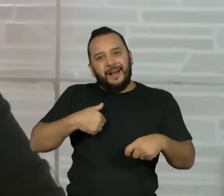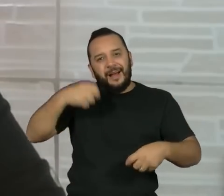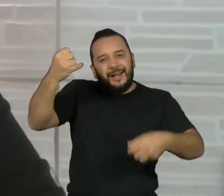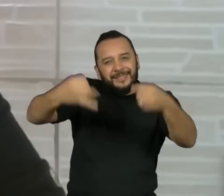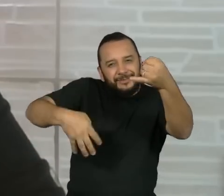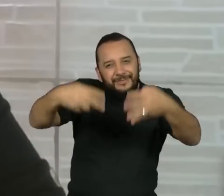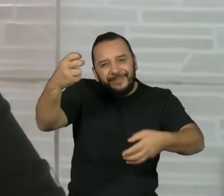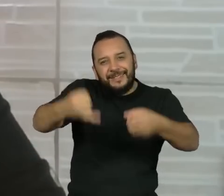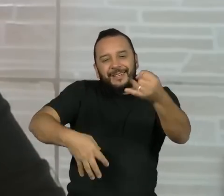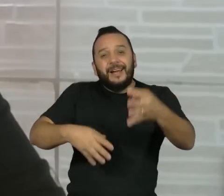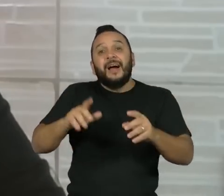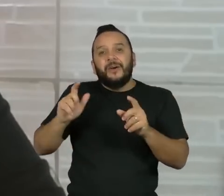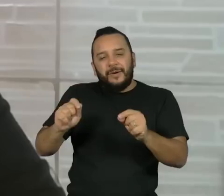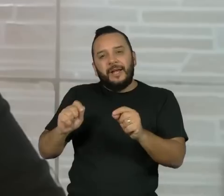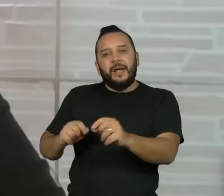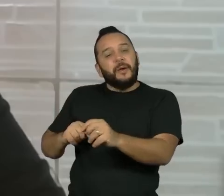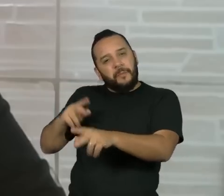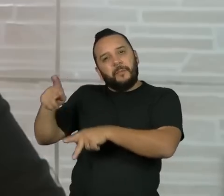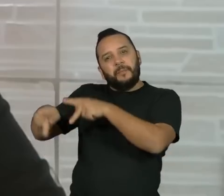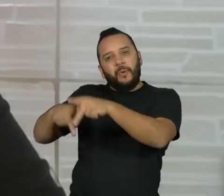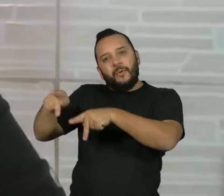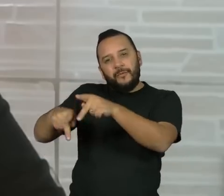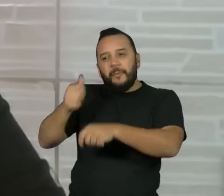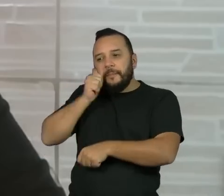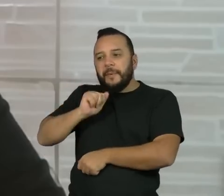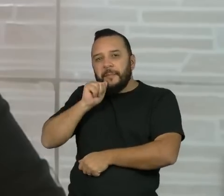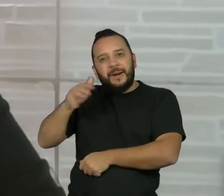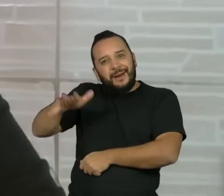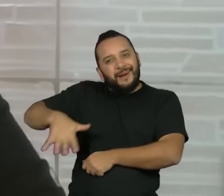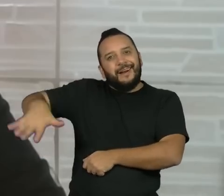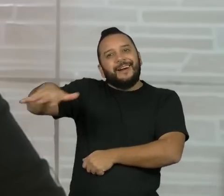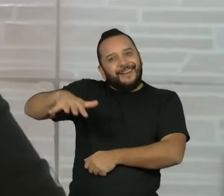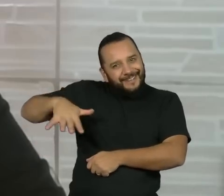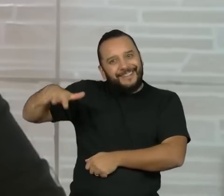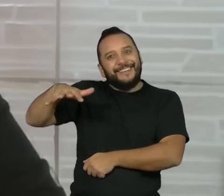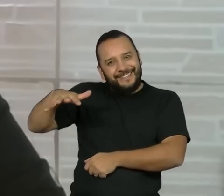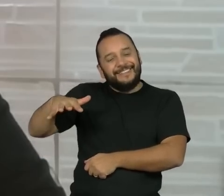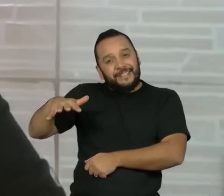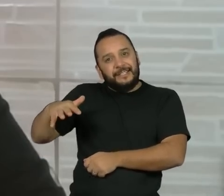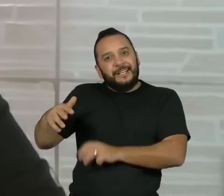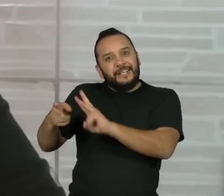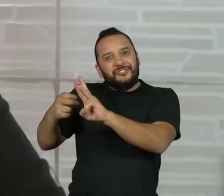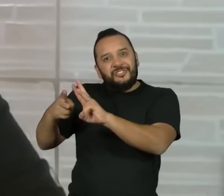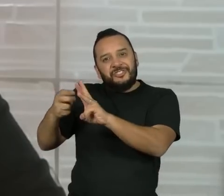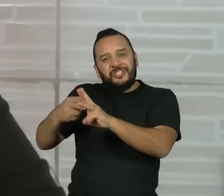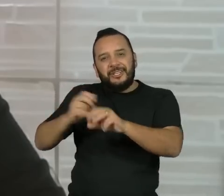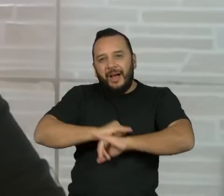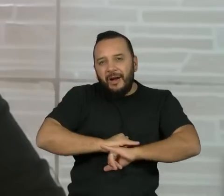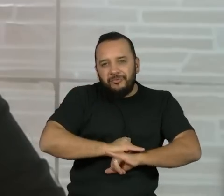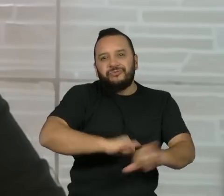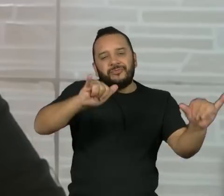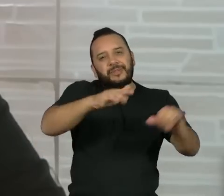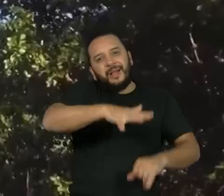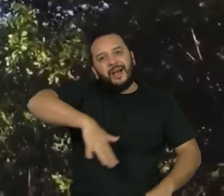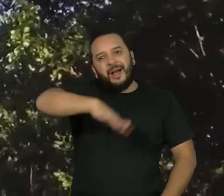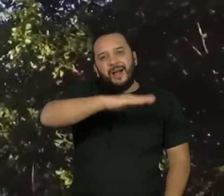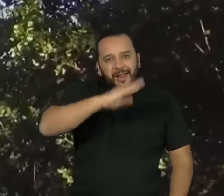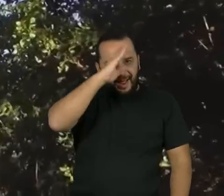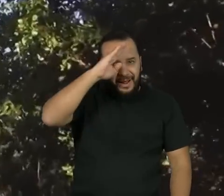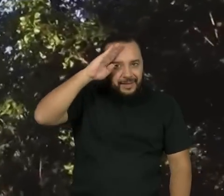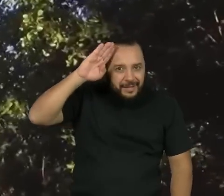e coar as vozes das nossas mães, né, no mundo acadêmico e no mundo afora, né, que é a sociedade em si.